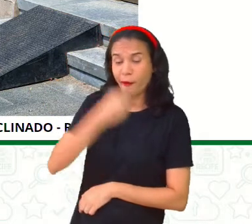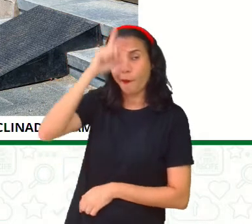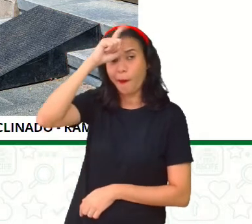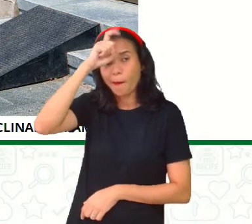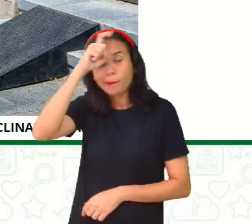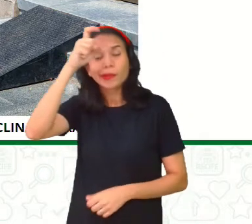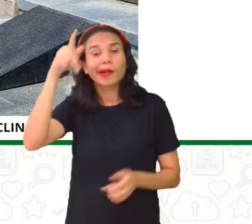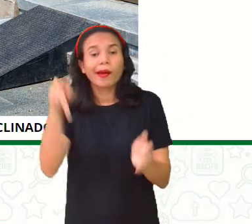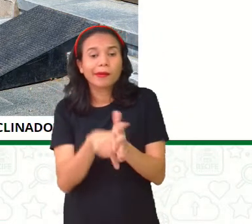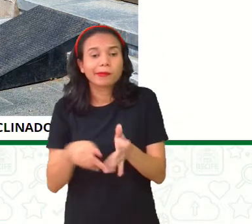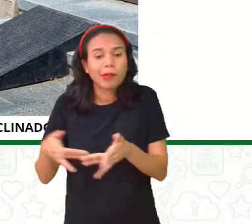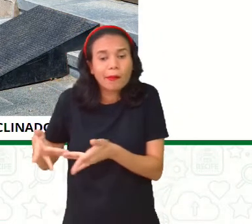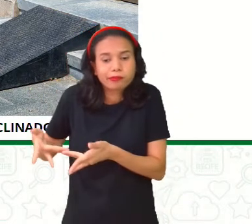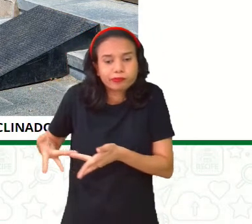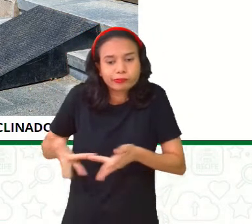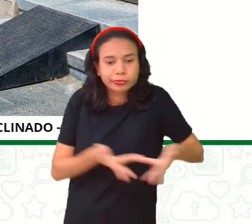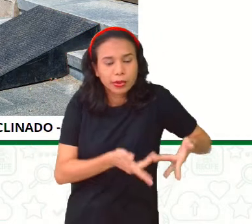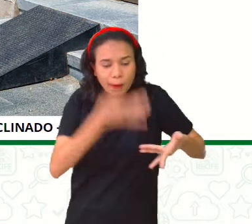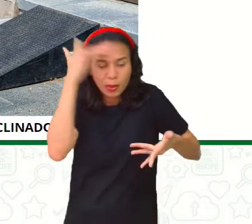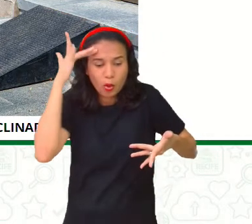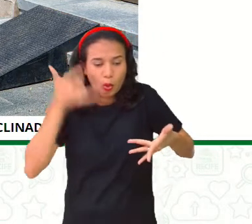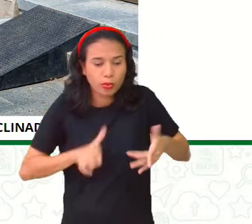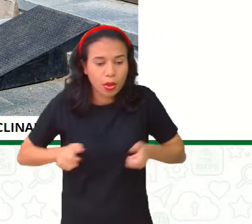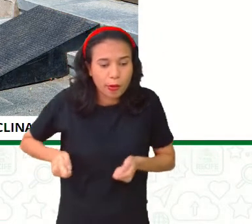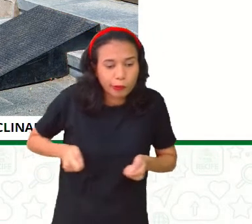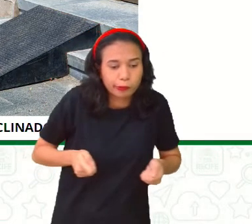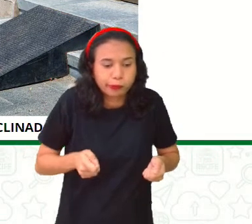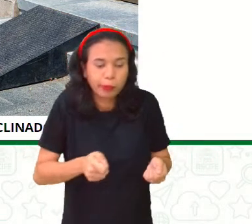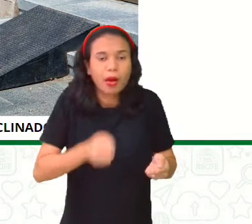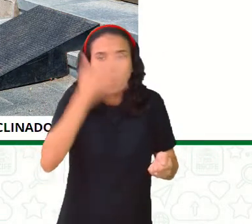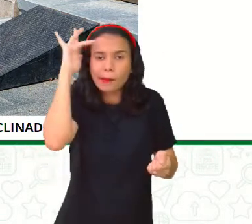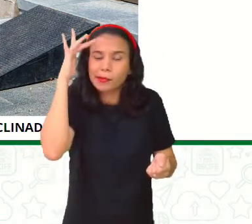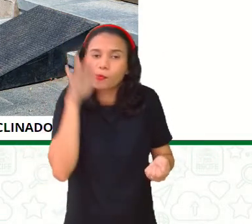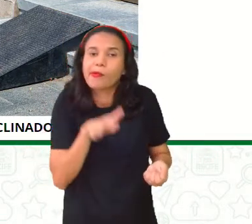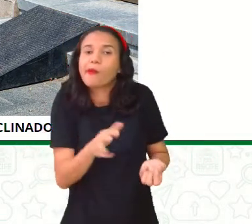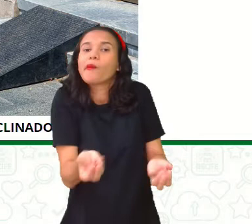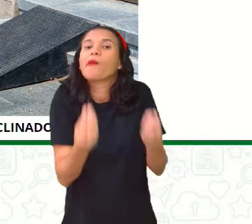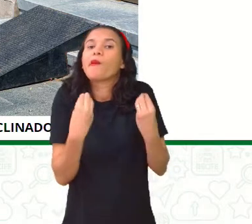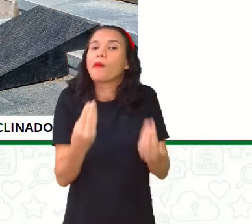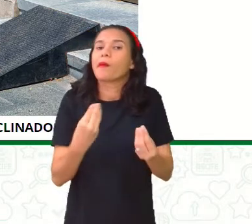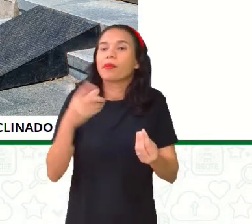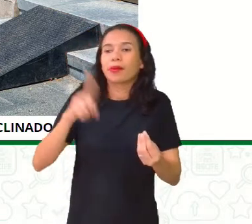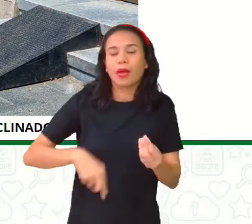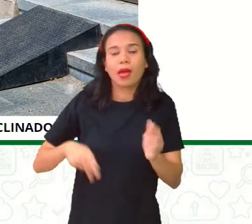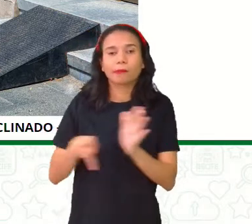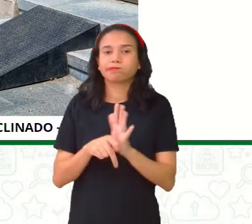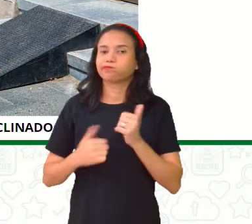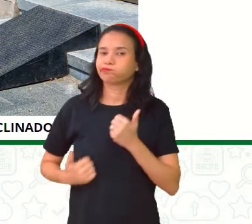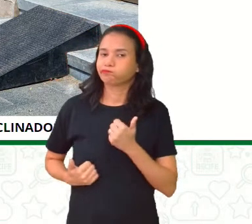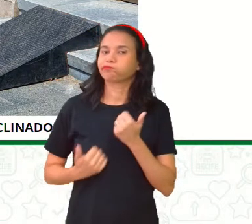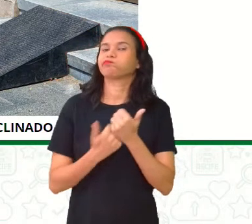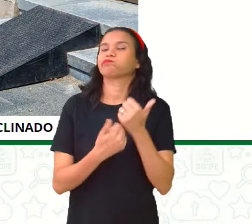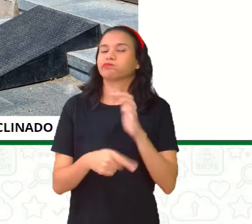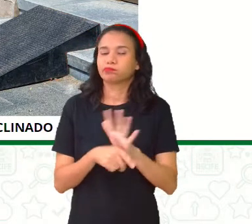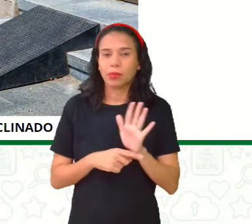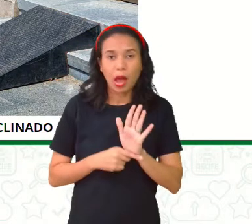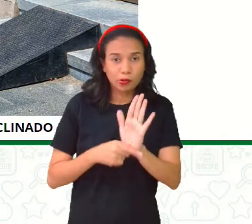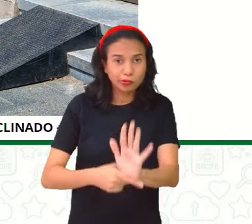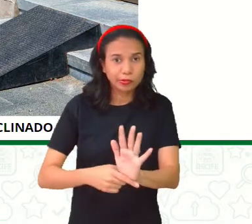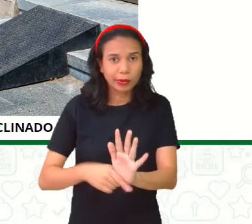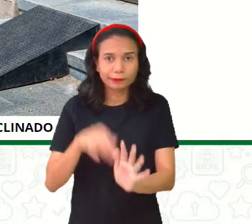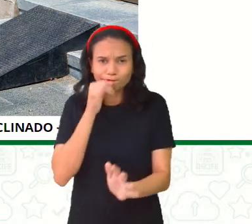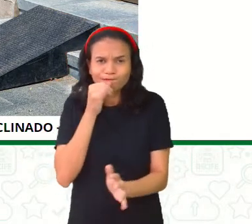macas, para que a outra pessoa leve, um enfermeiro leve, né? Então, ó, essa rampa ajuda bastante, né? Um caminhão